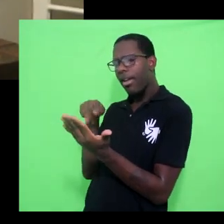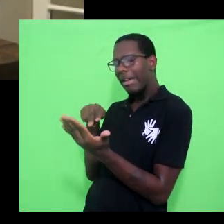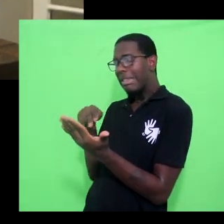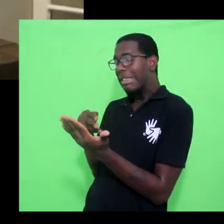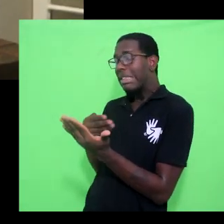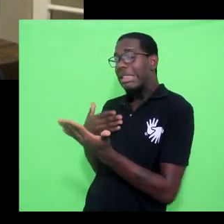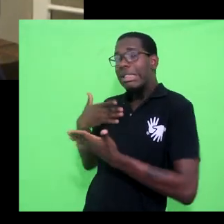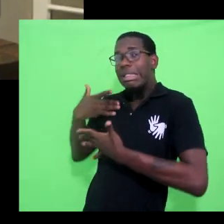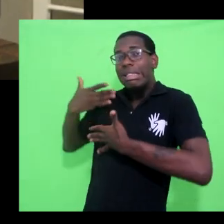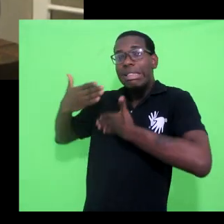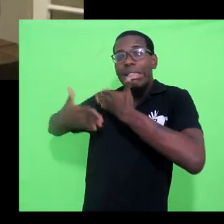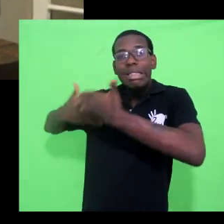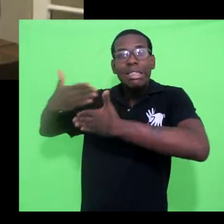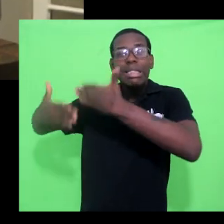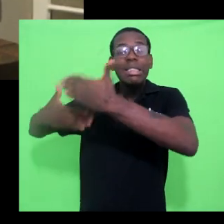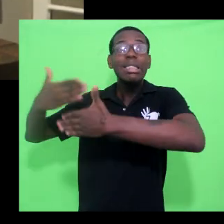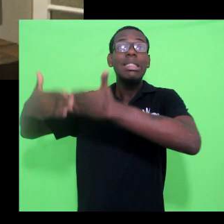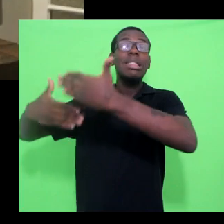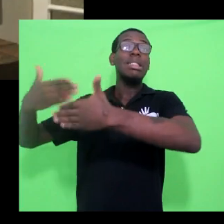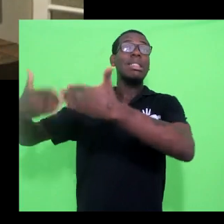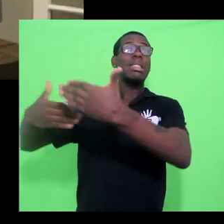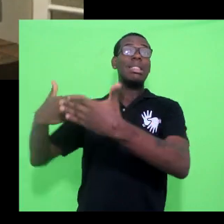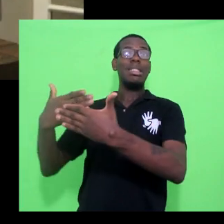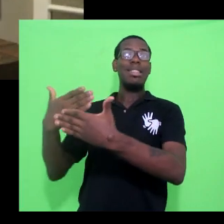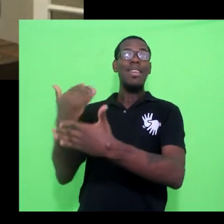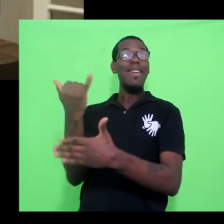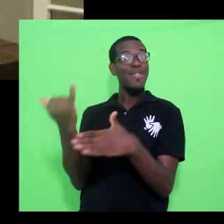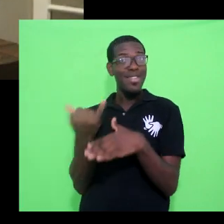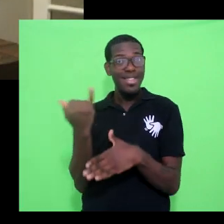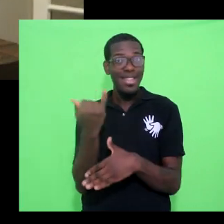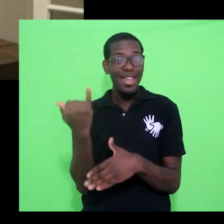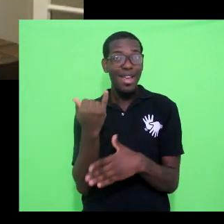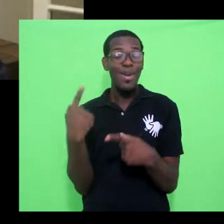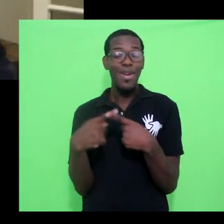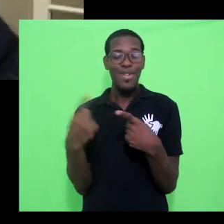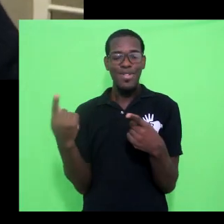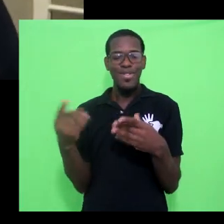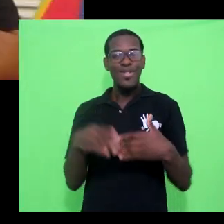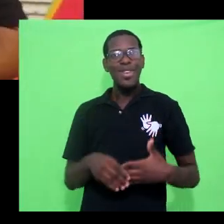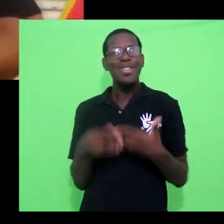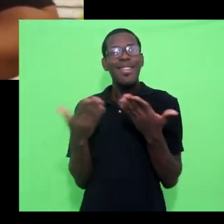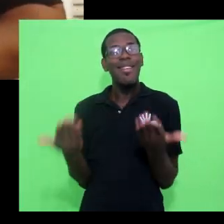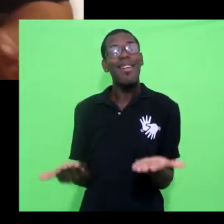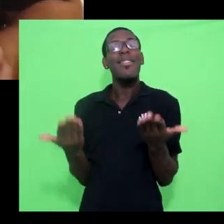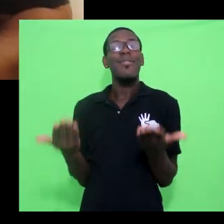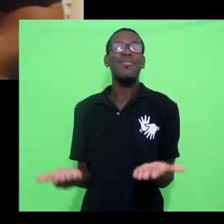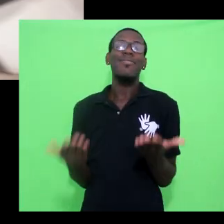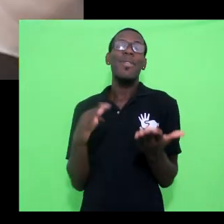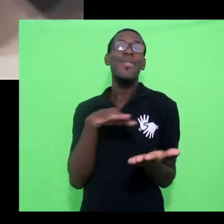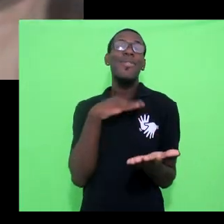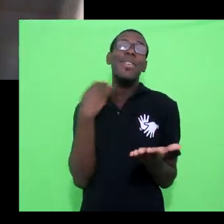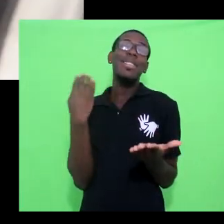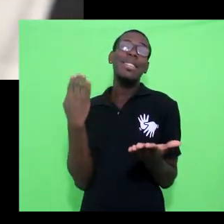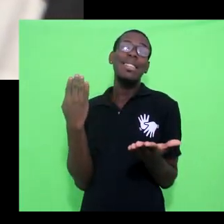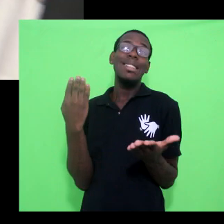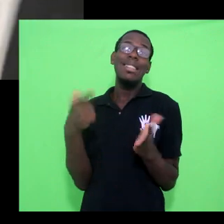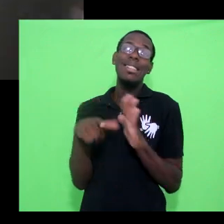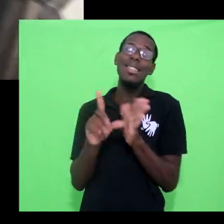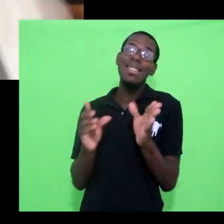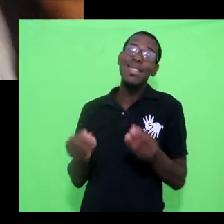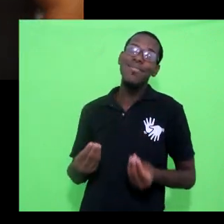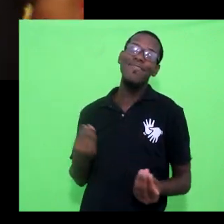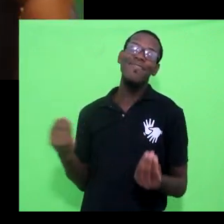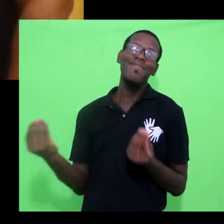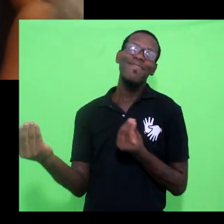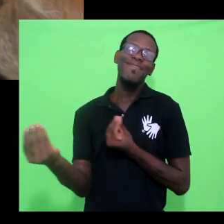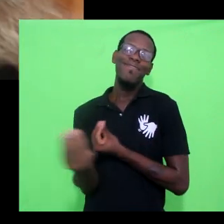tanto processo judicial de inventário que ele pegava para estudo, ele fazia carga, né? E acho que ele faleceu antes de conseguir devolver. E o Ney falava